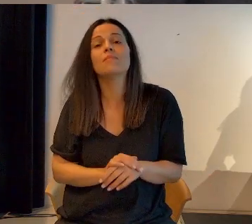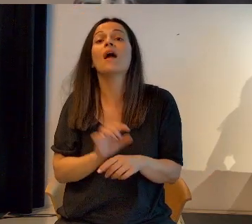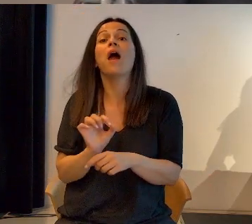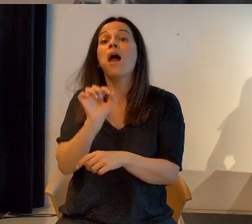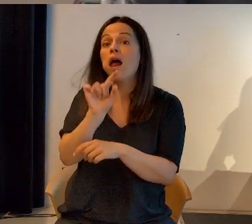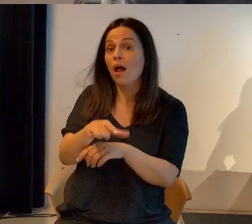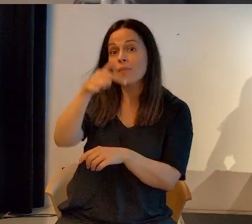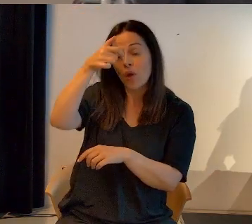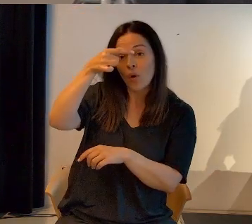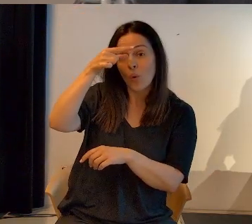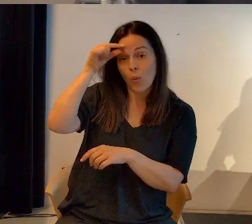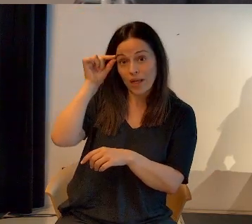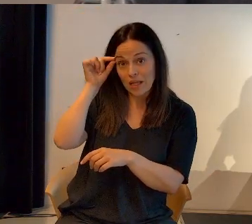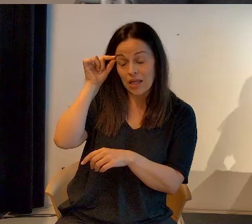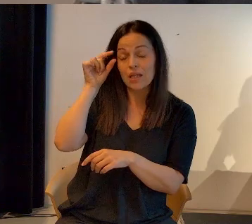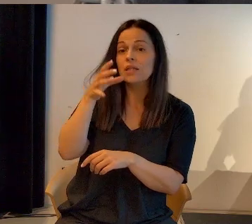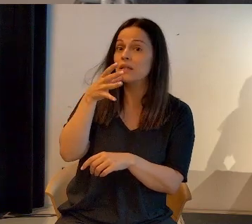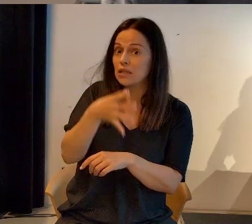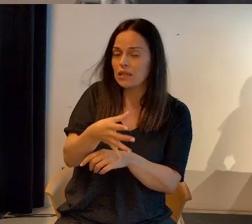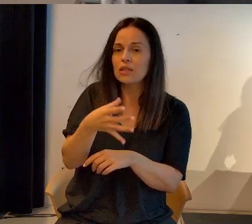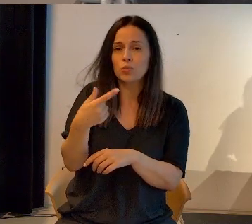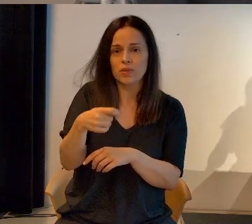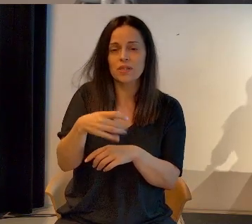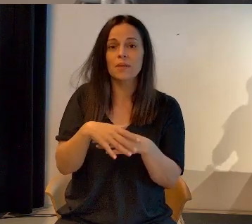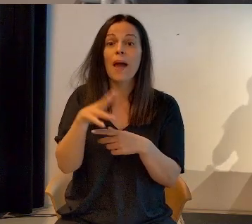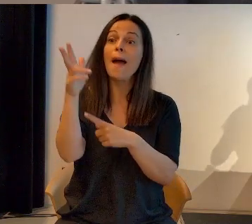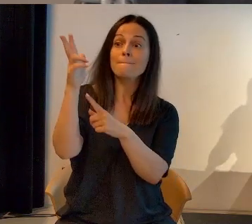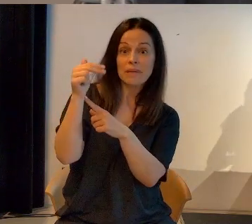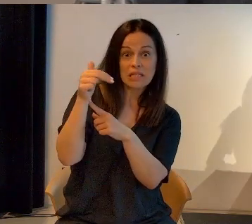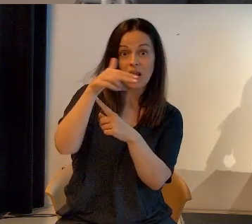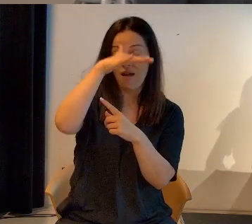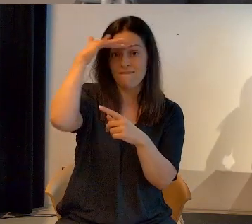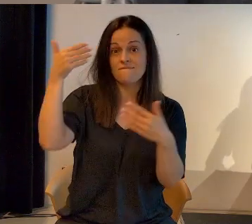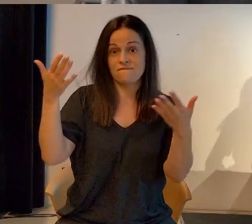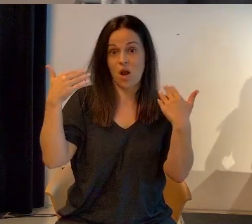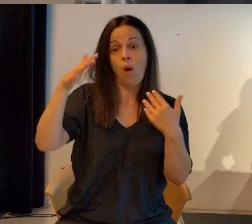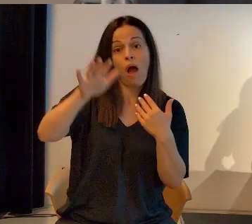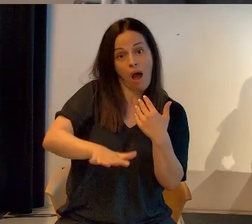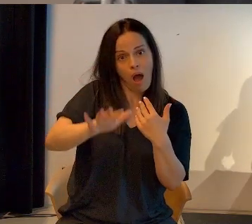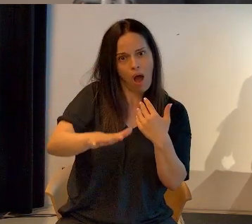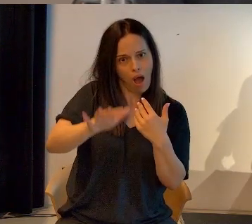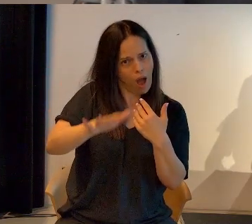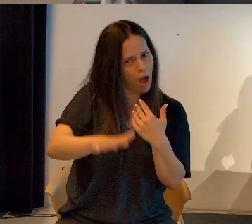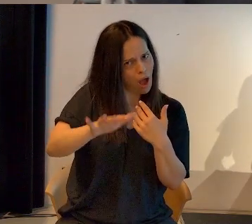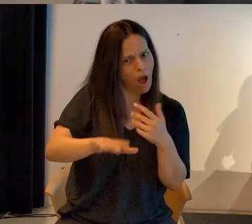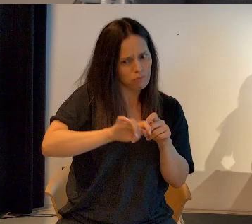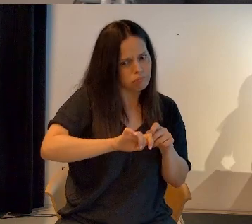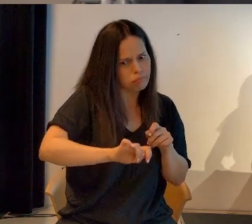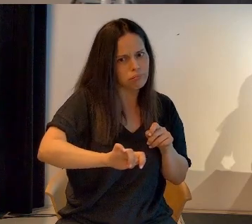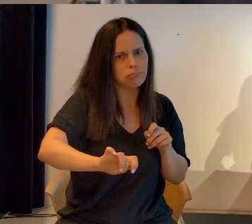explicar, porque essa piscina não é, portanto ela vem e está durante o verão, mas é bem para ficar.